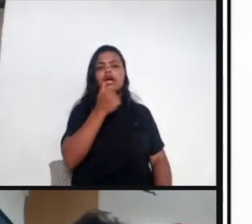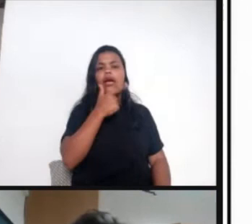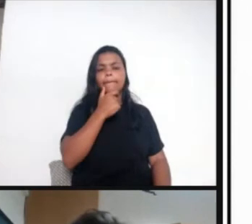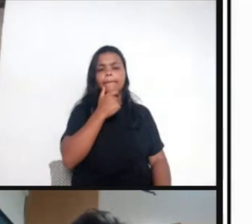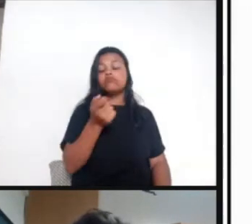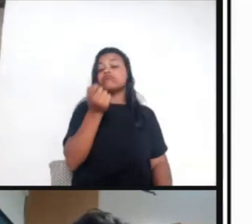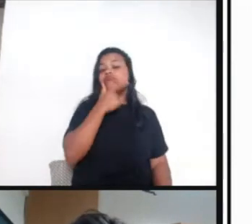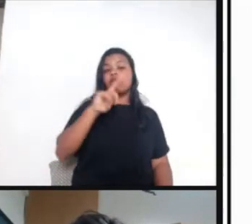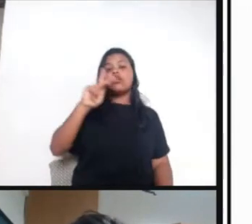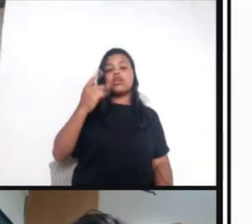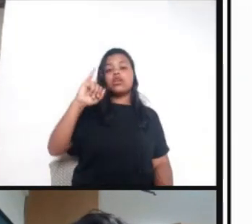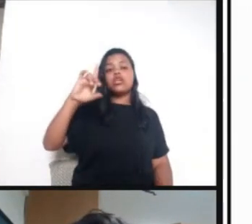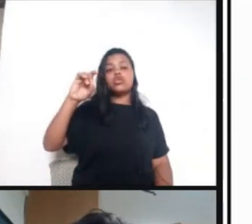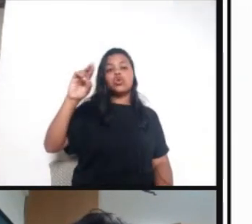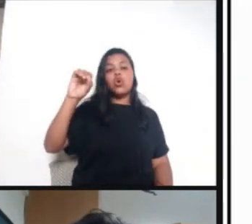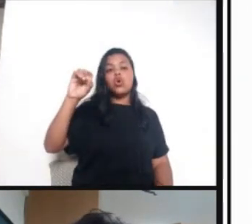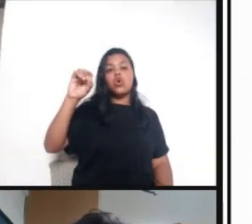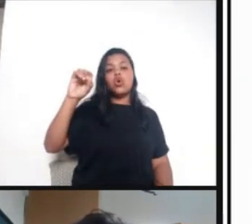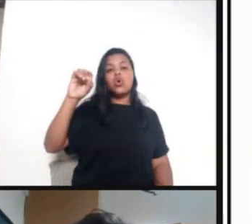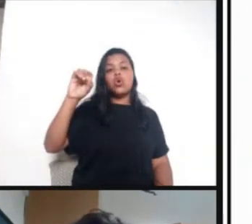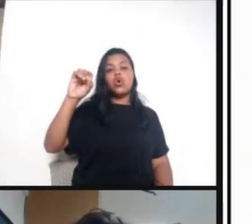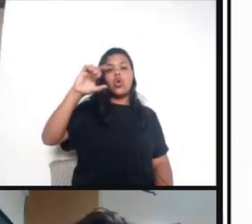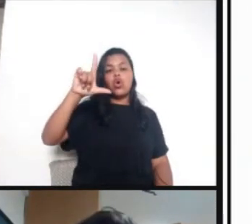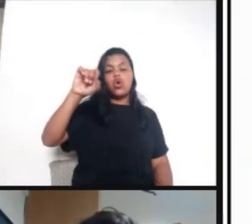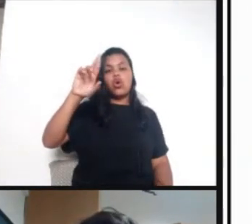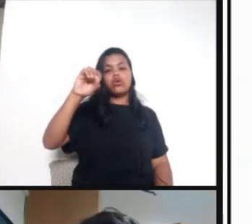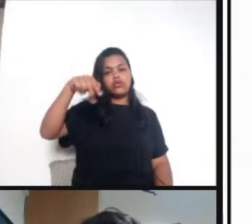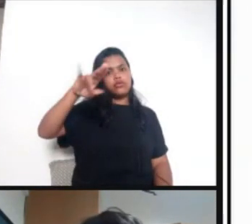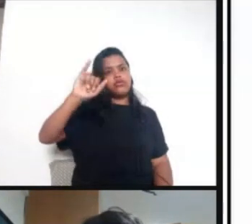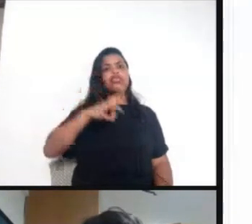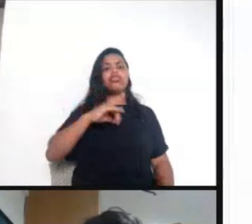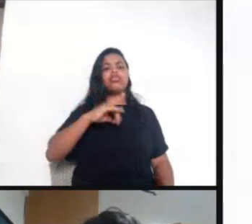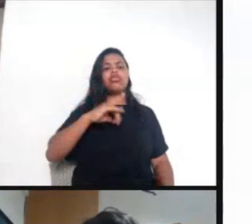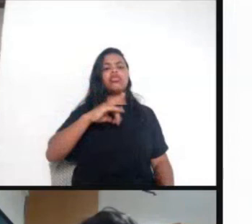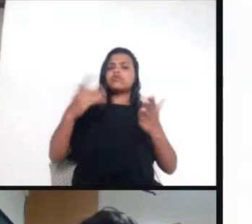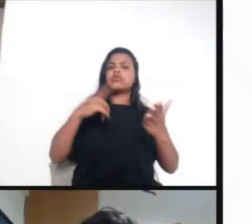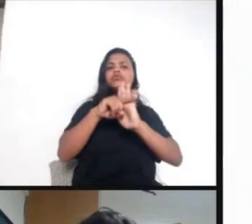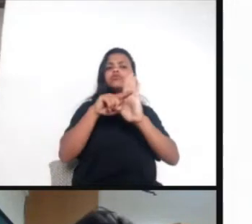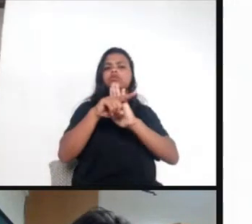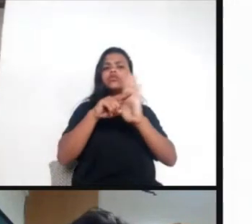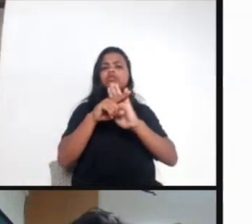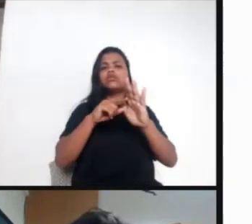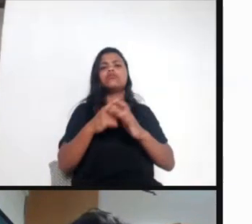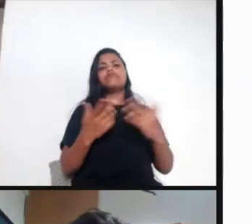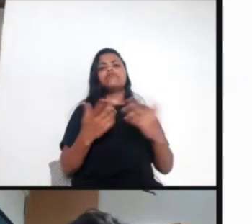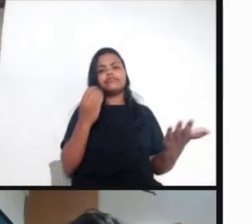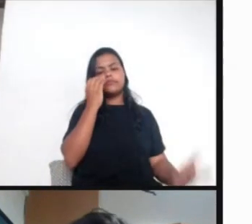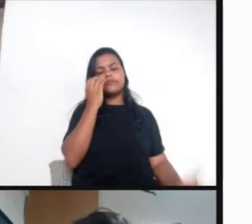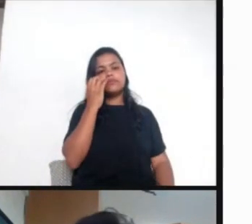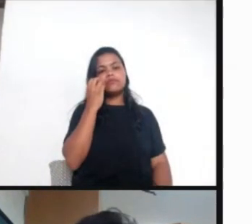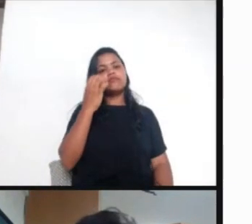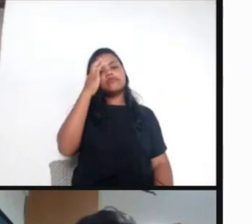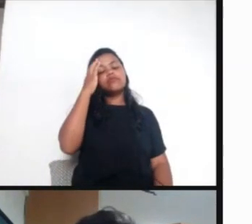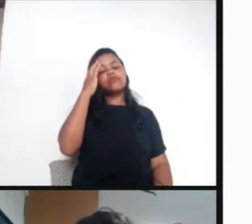resultado significativo na probabilidade de negativação do vírus da SARS-CoV-2. Nós tivemos esse estudo aqui, que